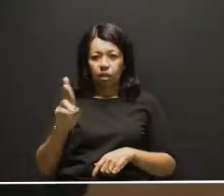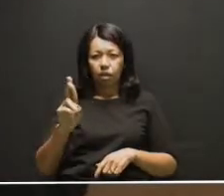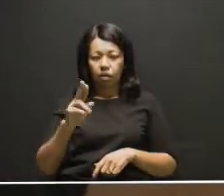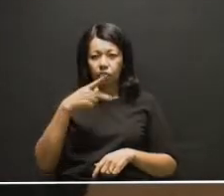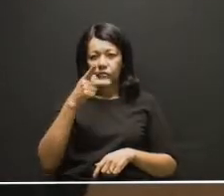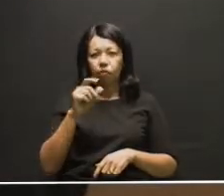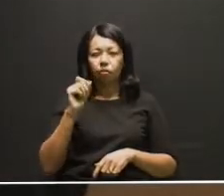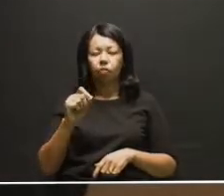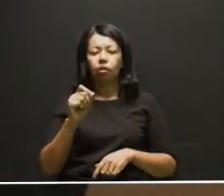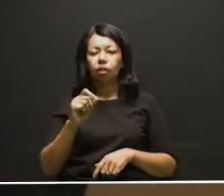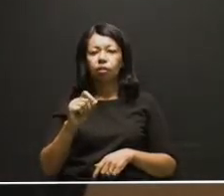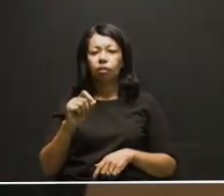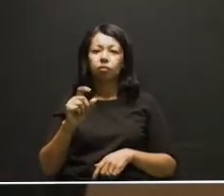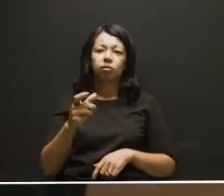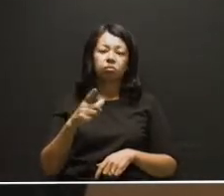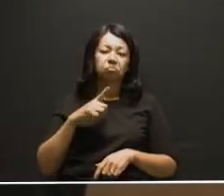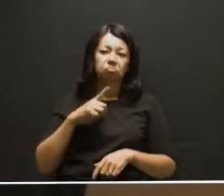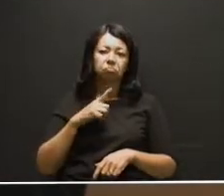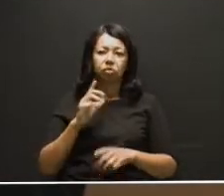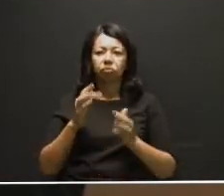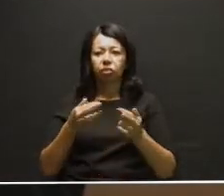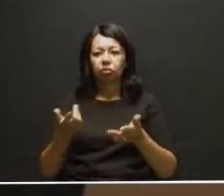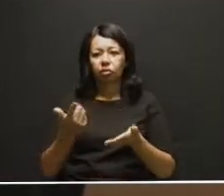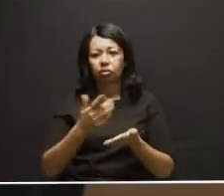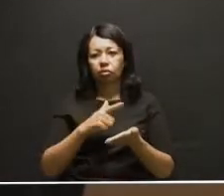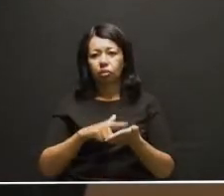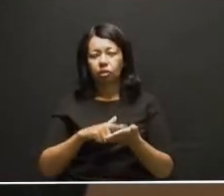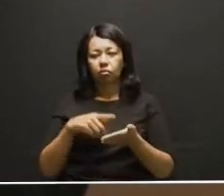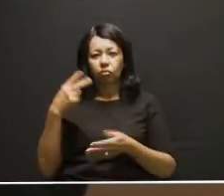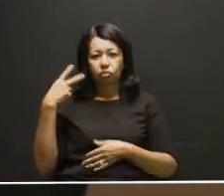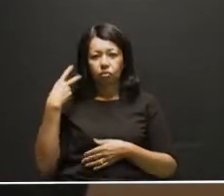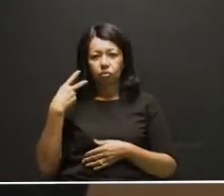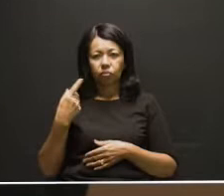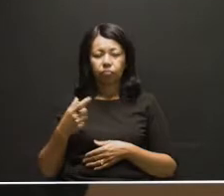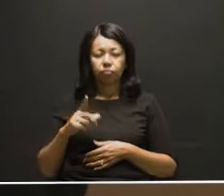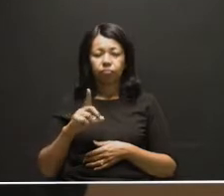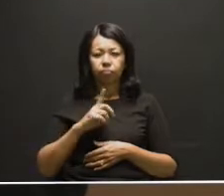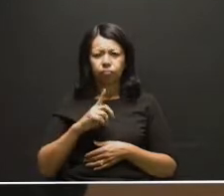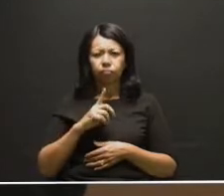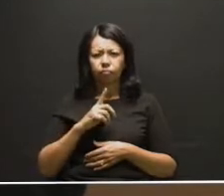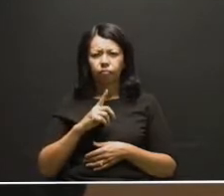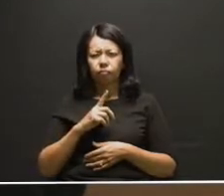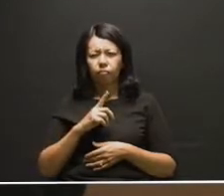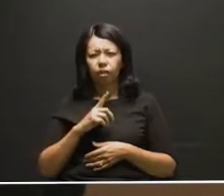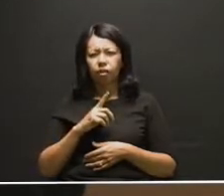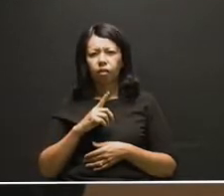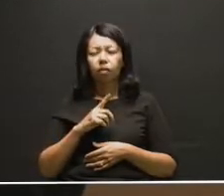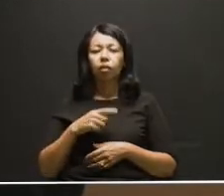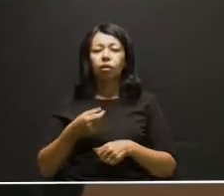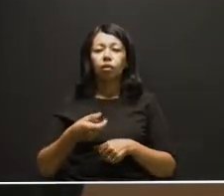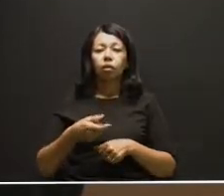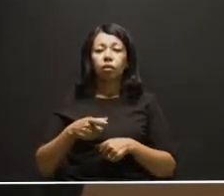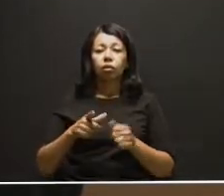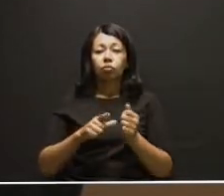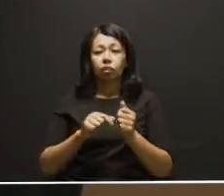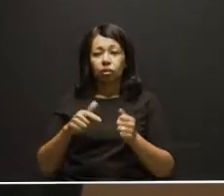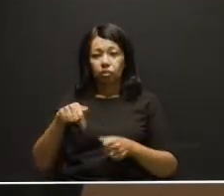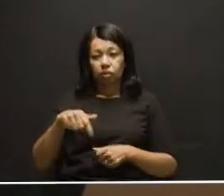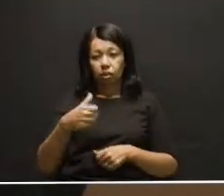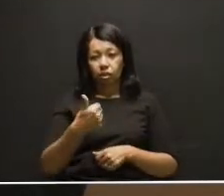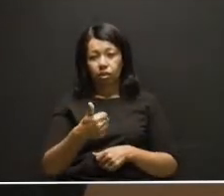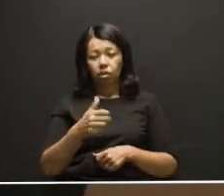sentido que se as hipóteses de limitação da iniciativa parlamentar estão taxativamente prevista no artigo 61 da constituição